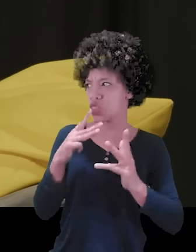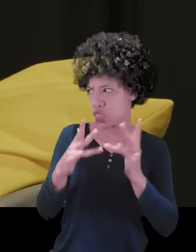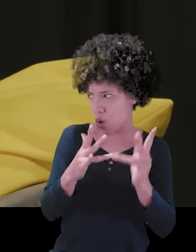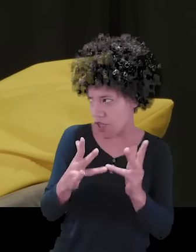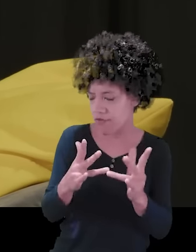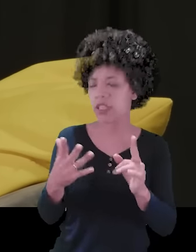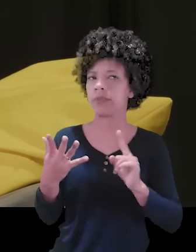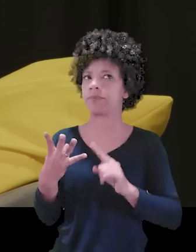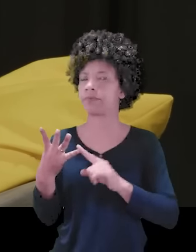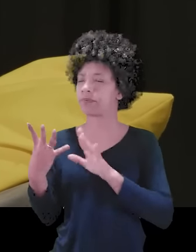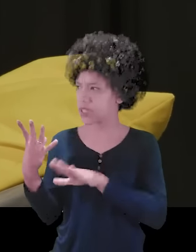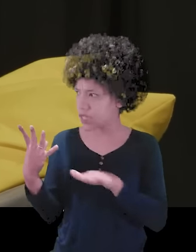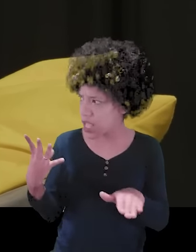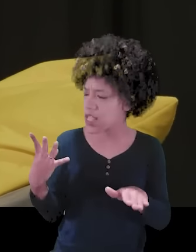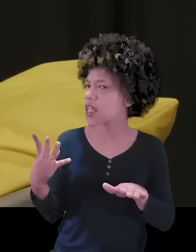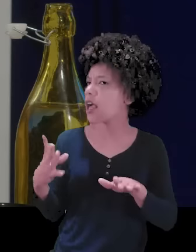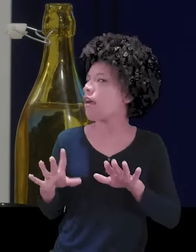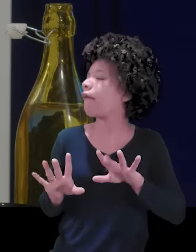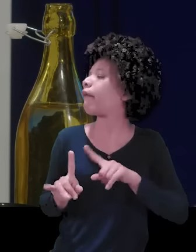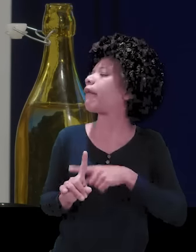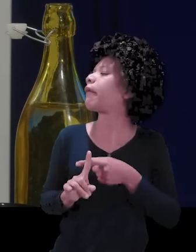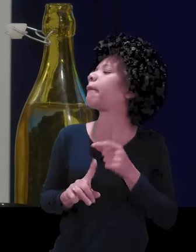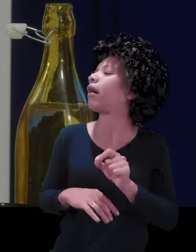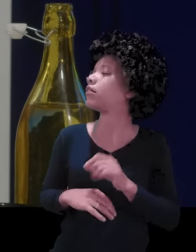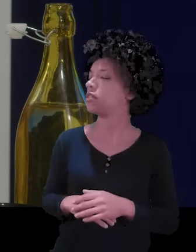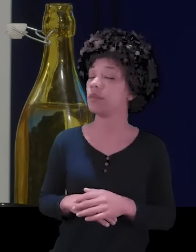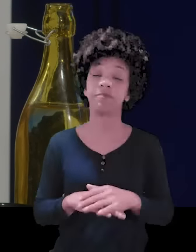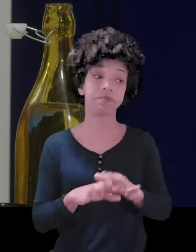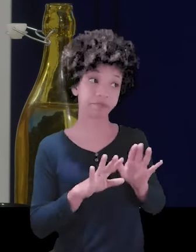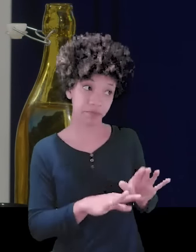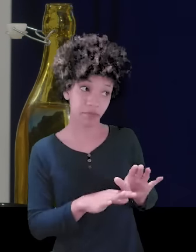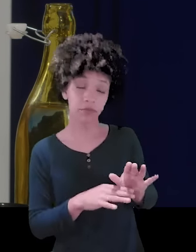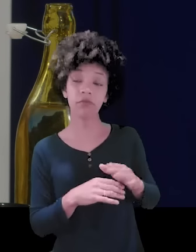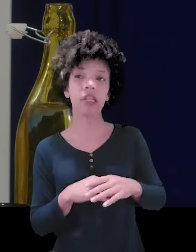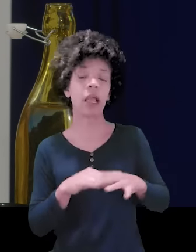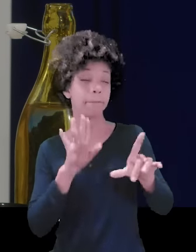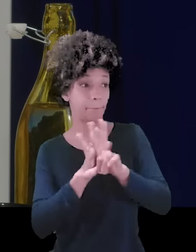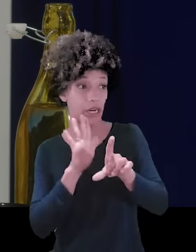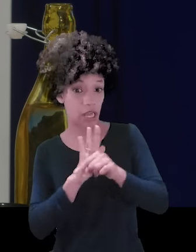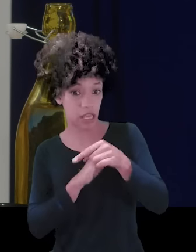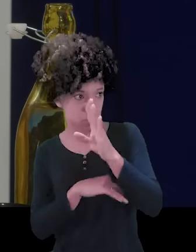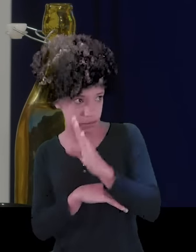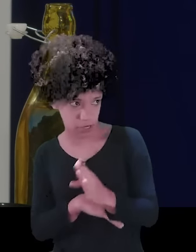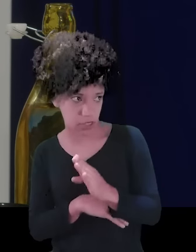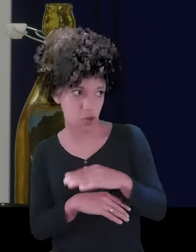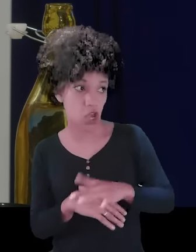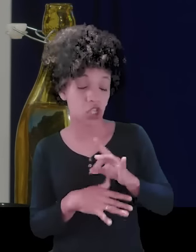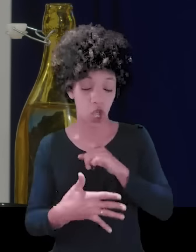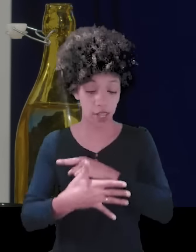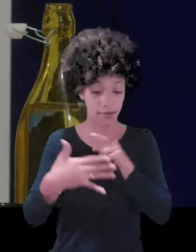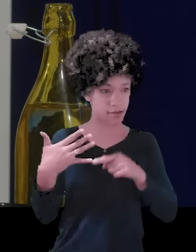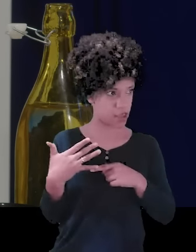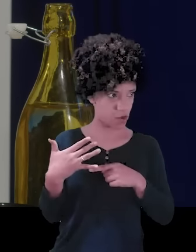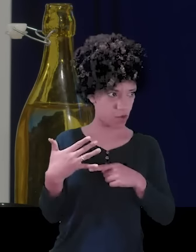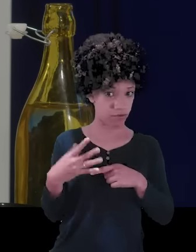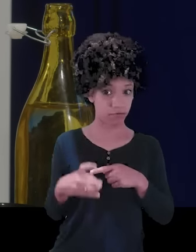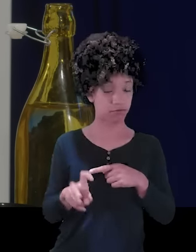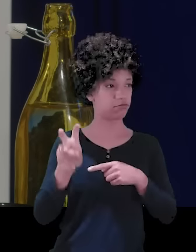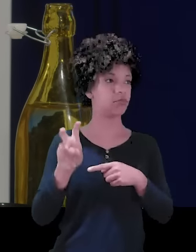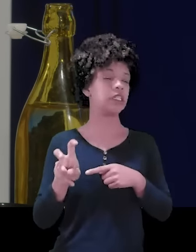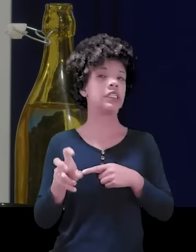de crianças que mais tem que a gente não faz assim é para ler aqui no Brasil são só 5 a